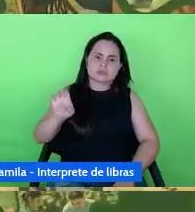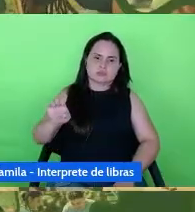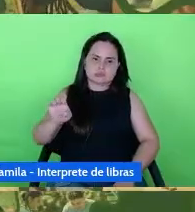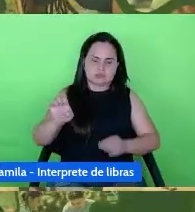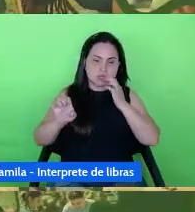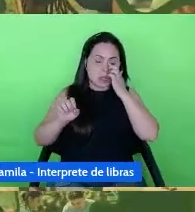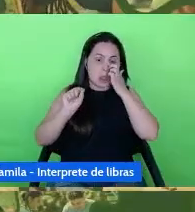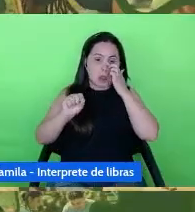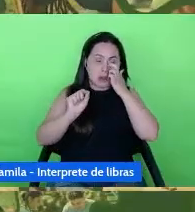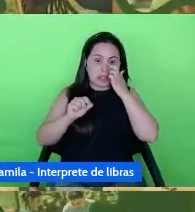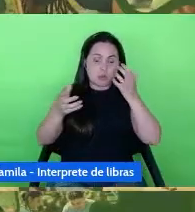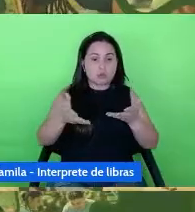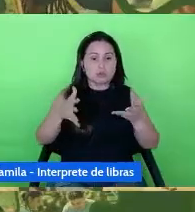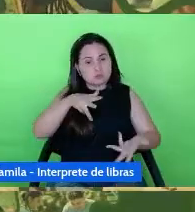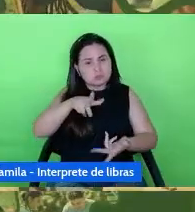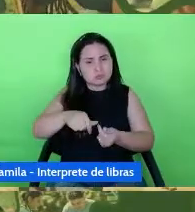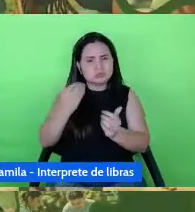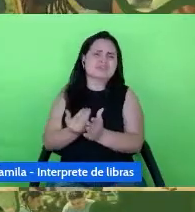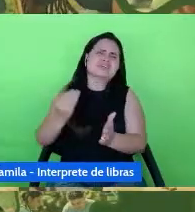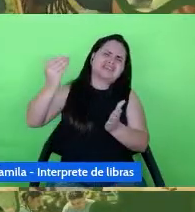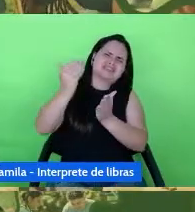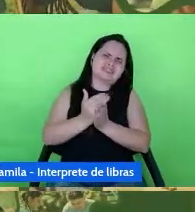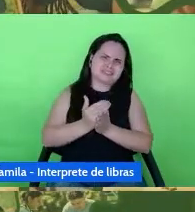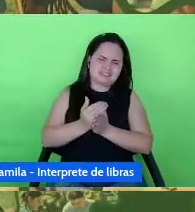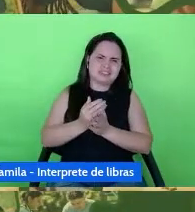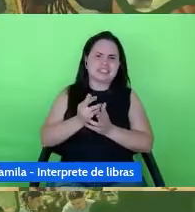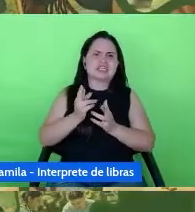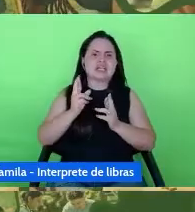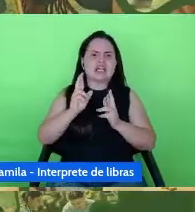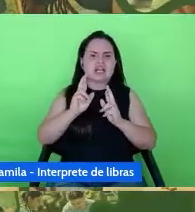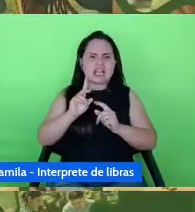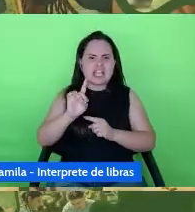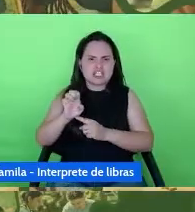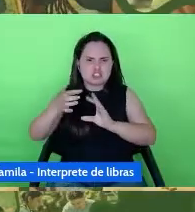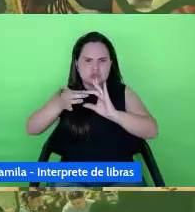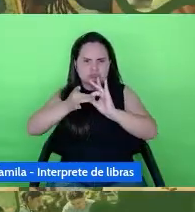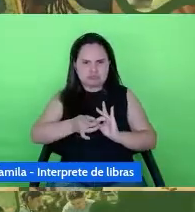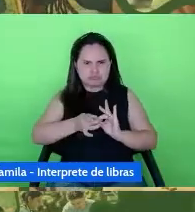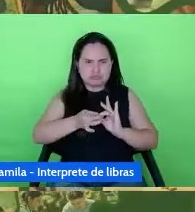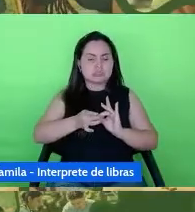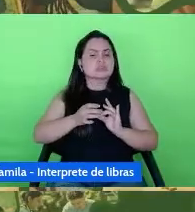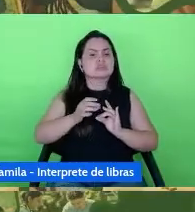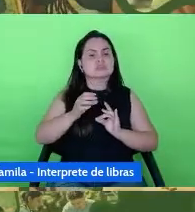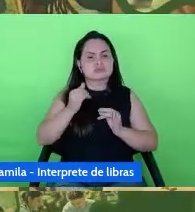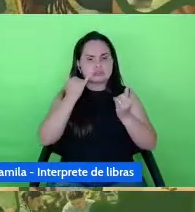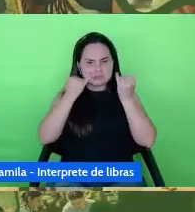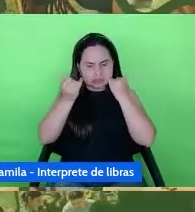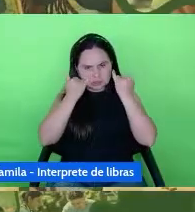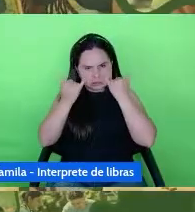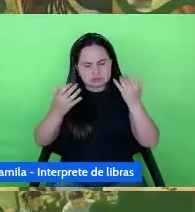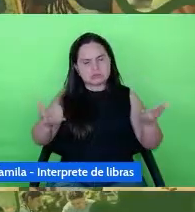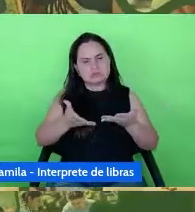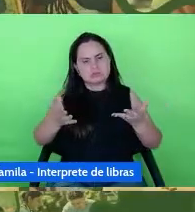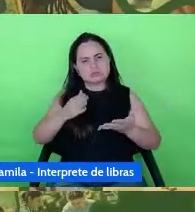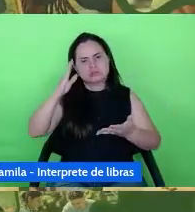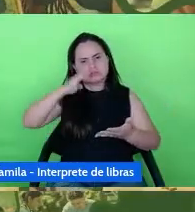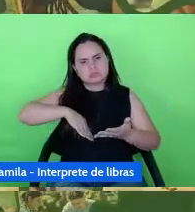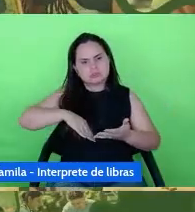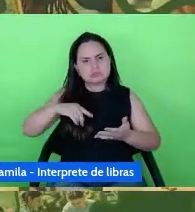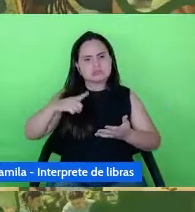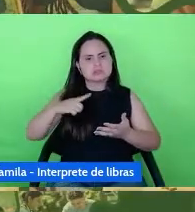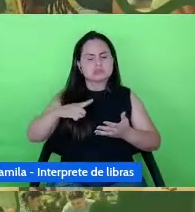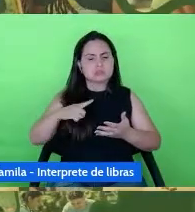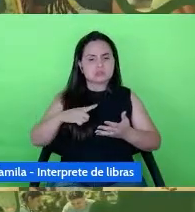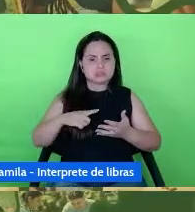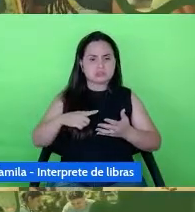tá, pessoal? O mundo está conectado, as redes de informação estão conectadas. Então, o malefício local, ele vira uma imagem, uma